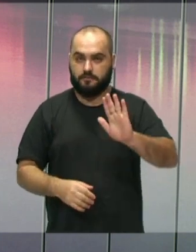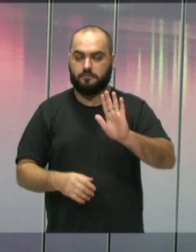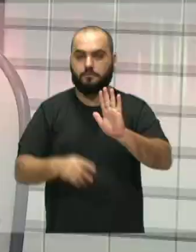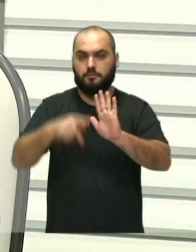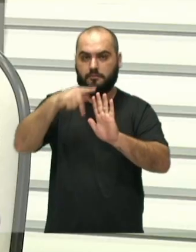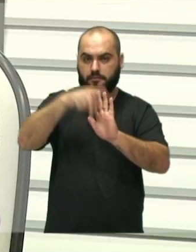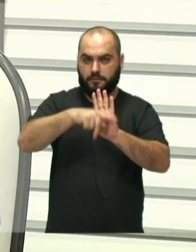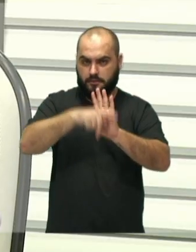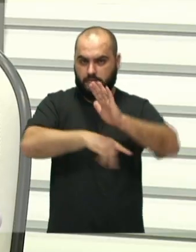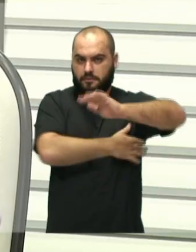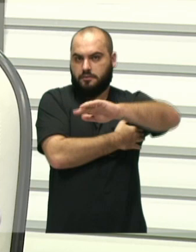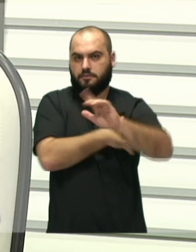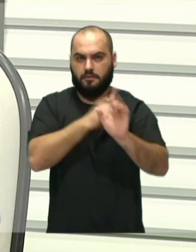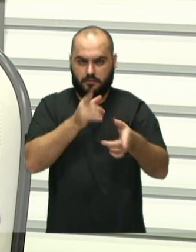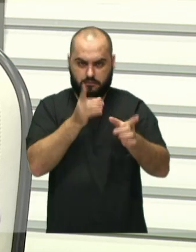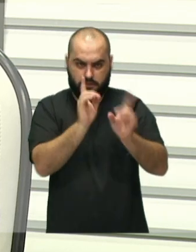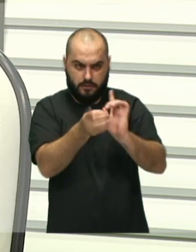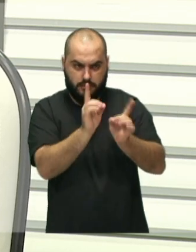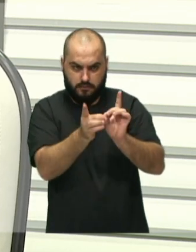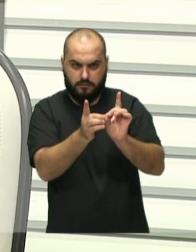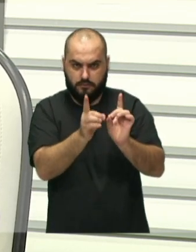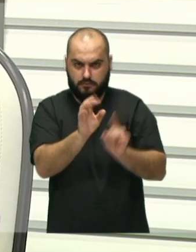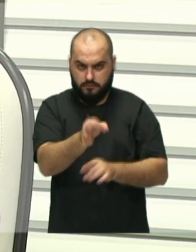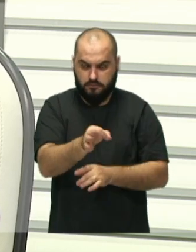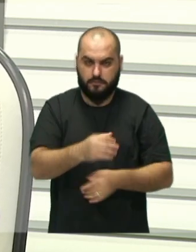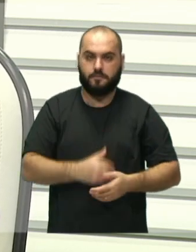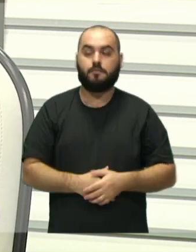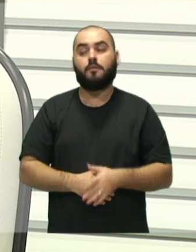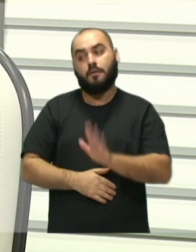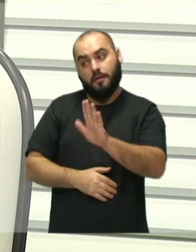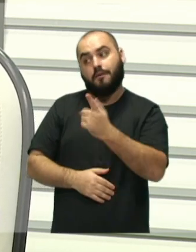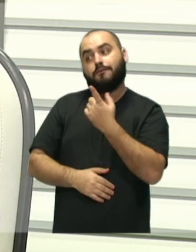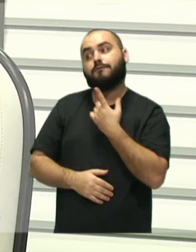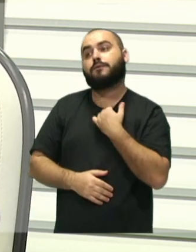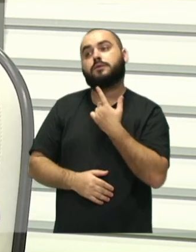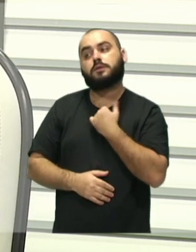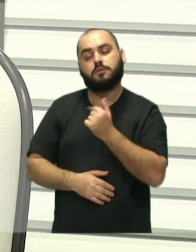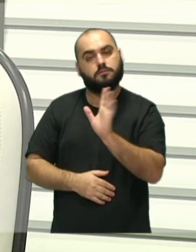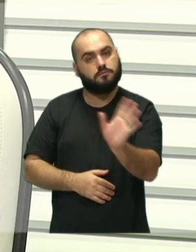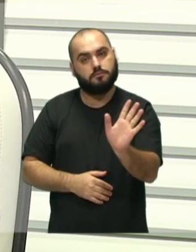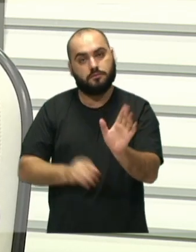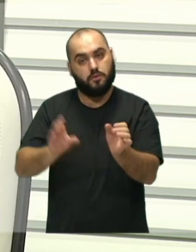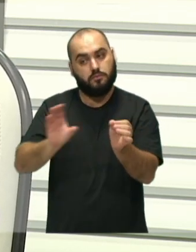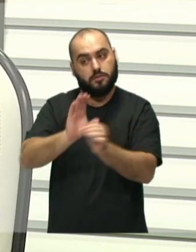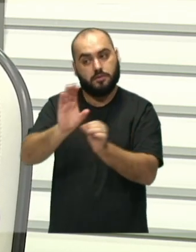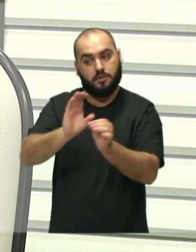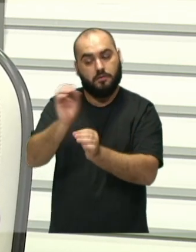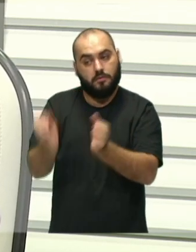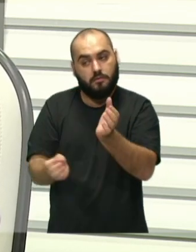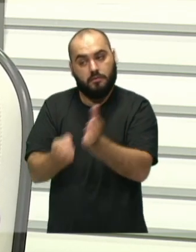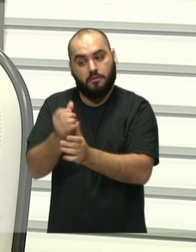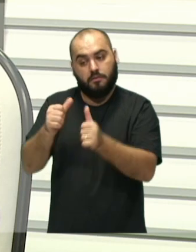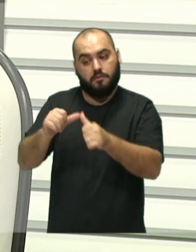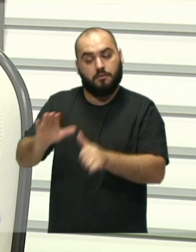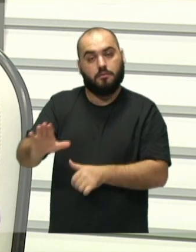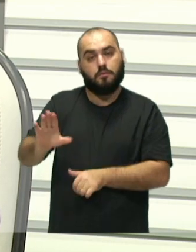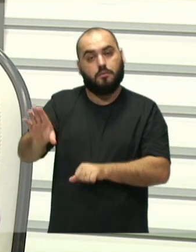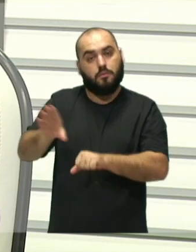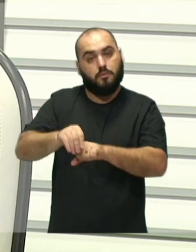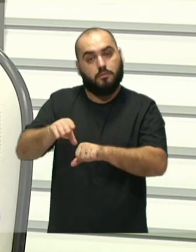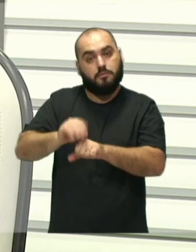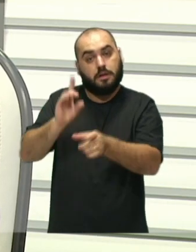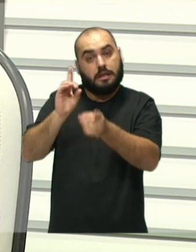projeto olhar tem que ser bem técnico e esse é o desejo as condições elas estão ali para para usar o conhecimento